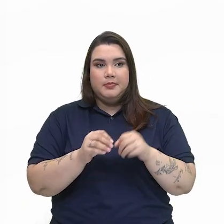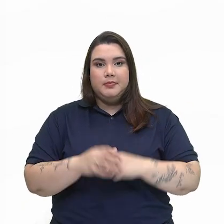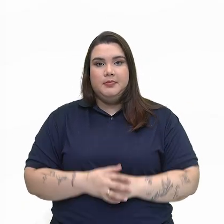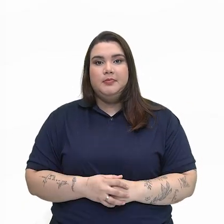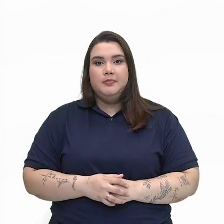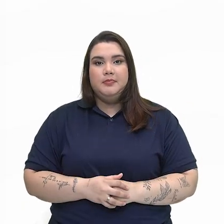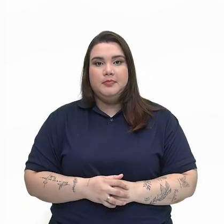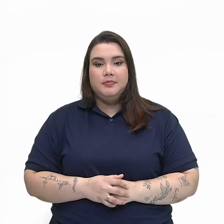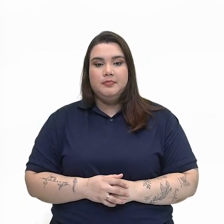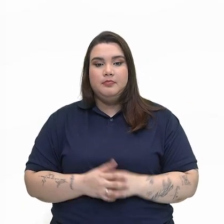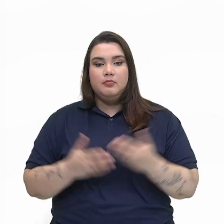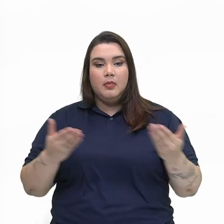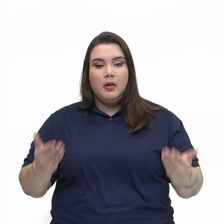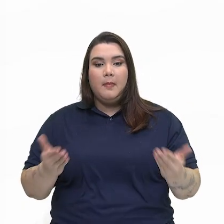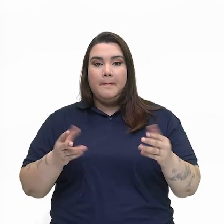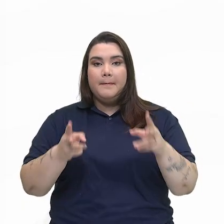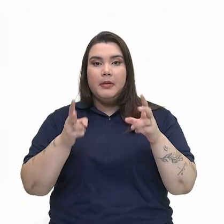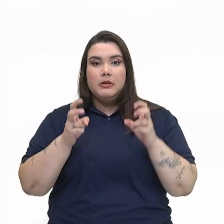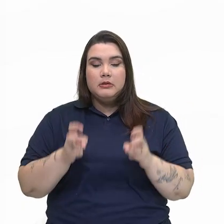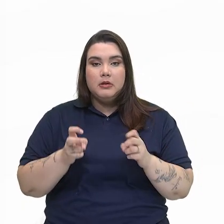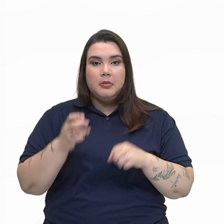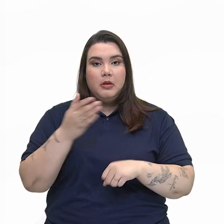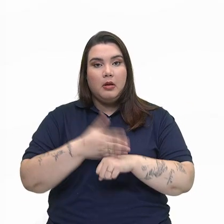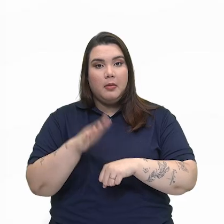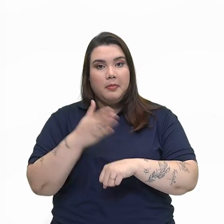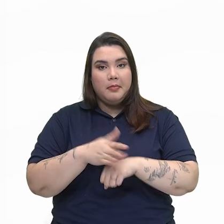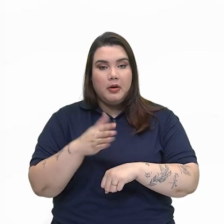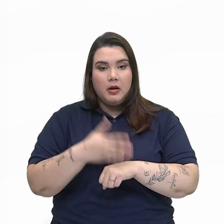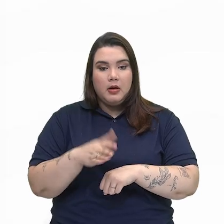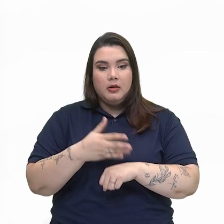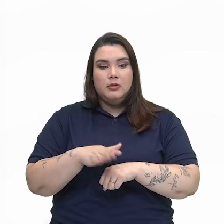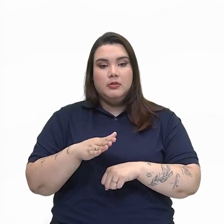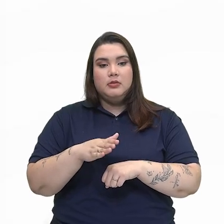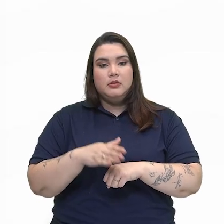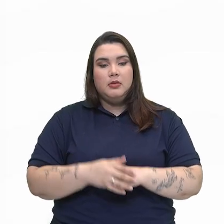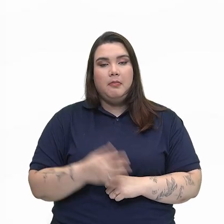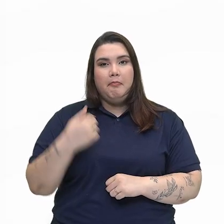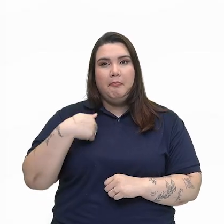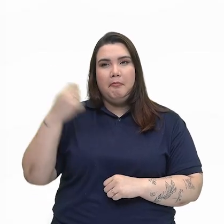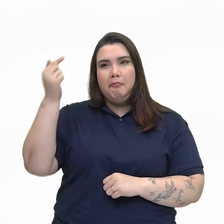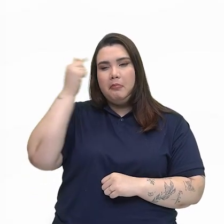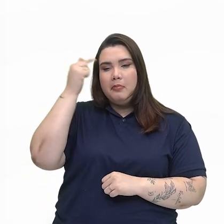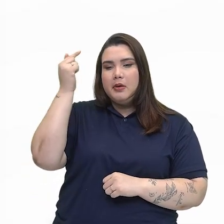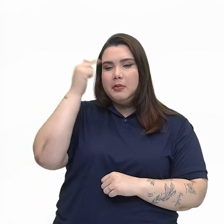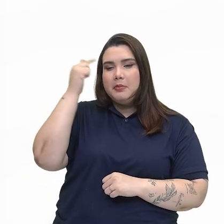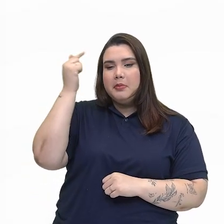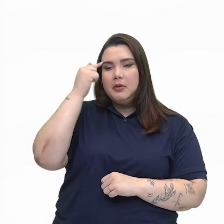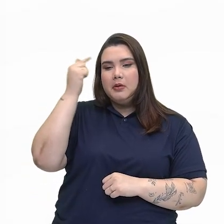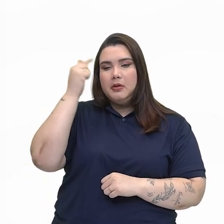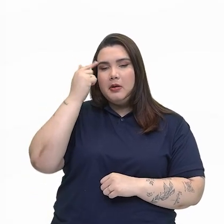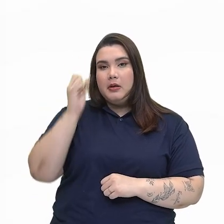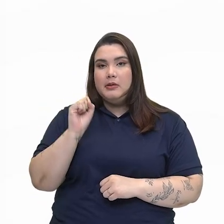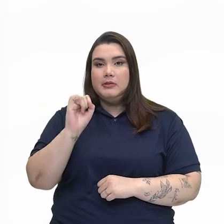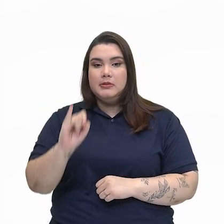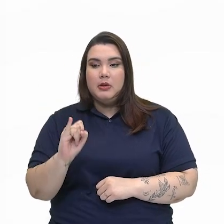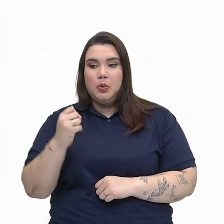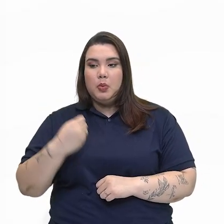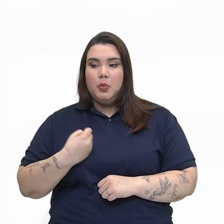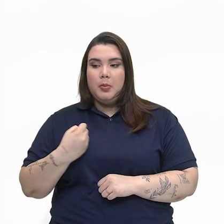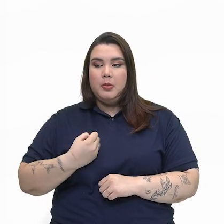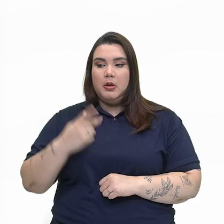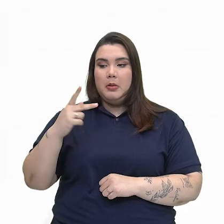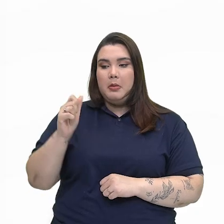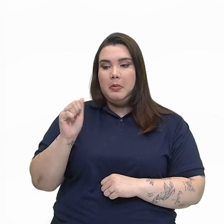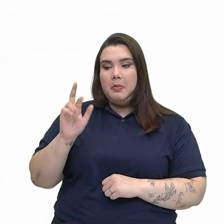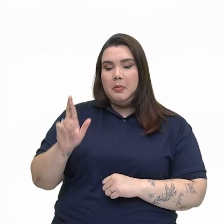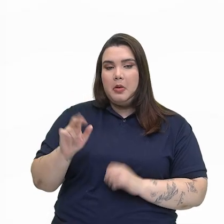arredondamento. Então, vejam aí que, na prática, eu não vou ficar pensando assim. Então, se for par ou